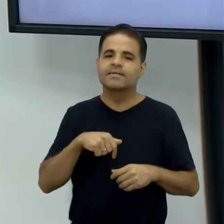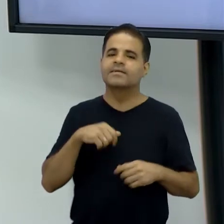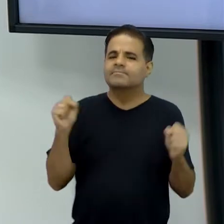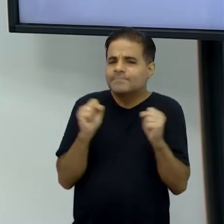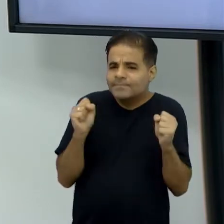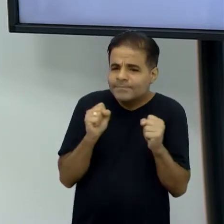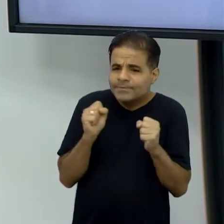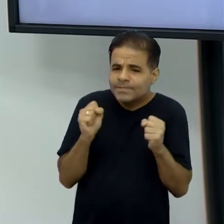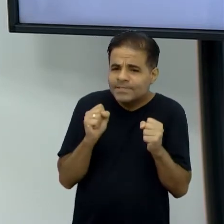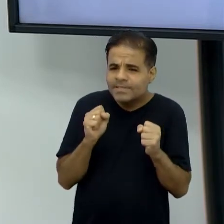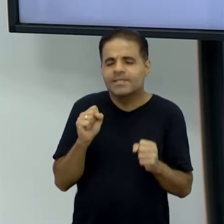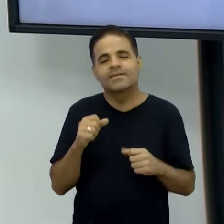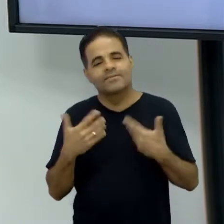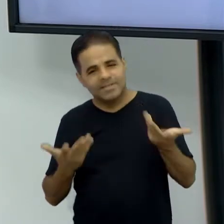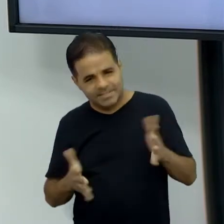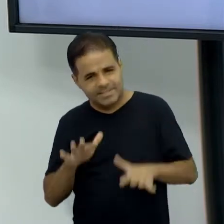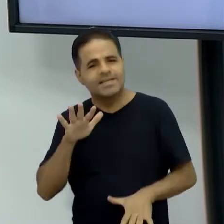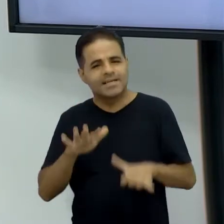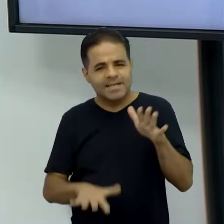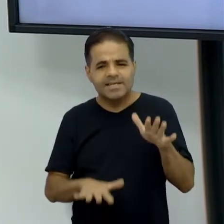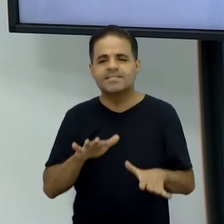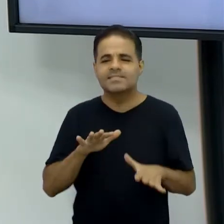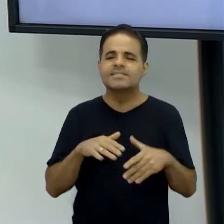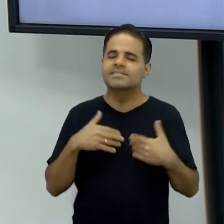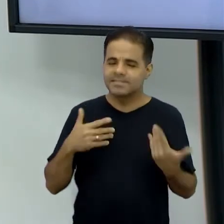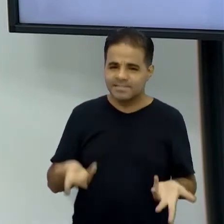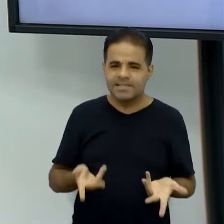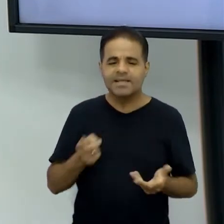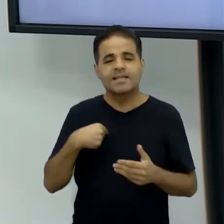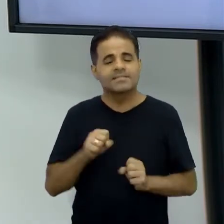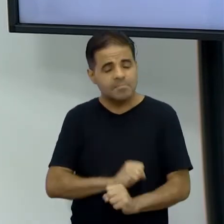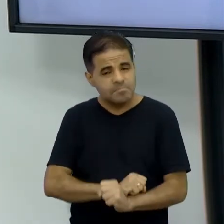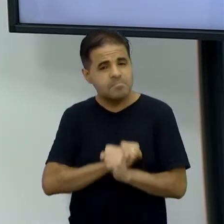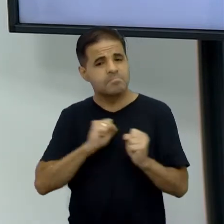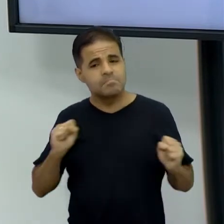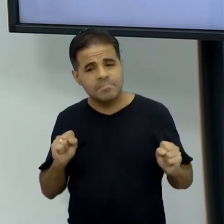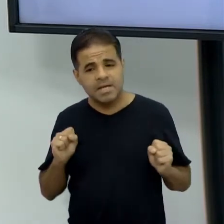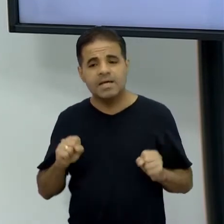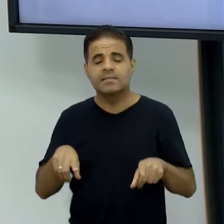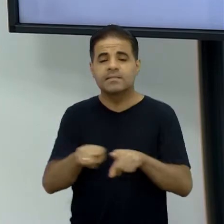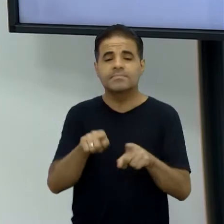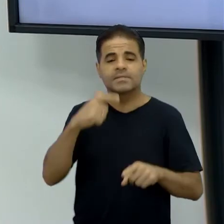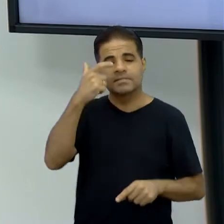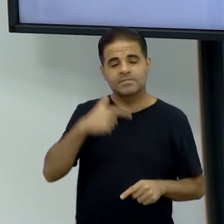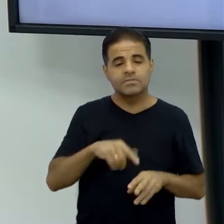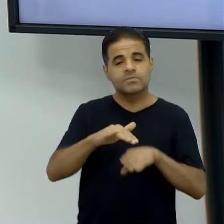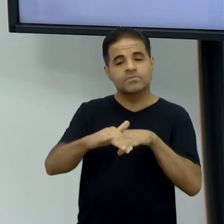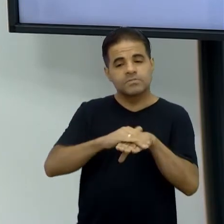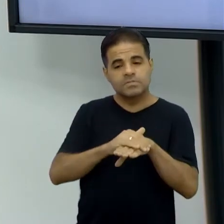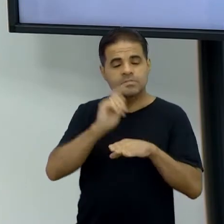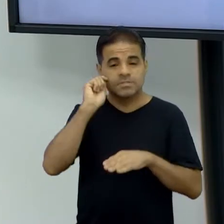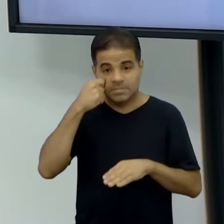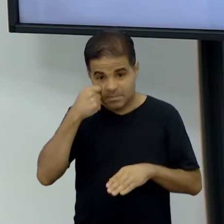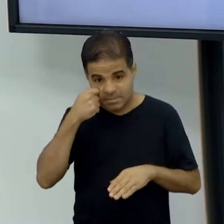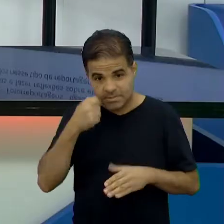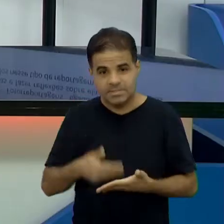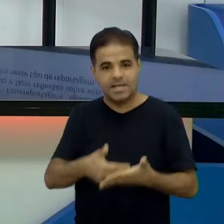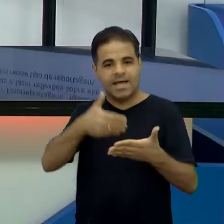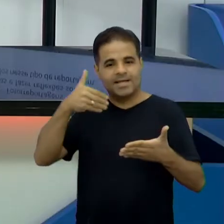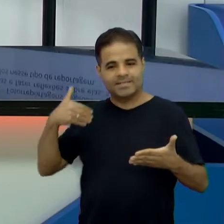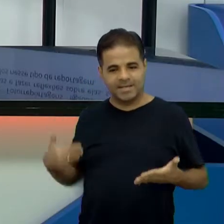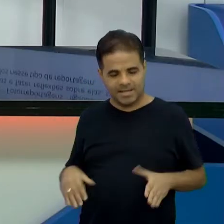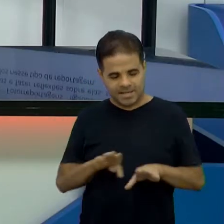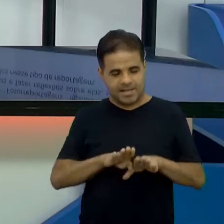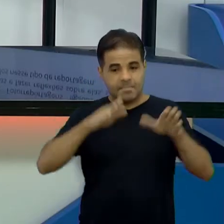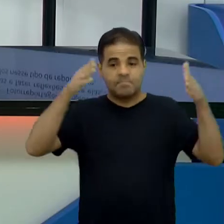um friozinho aí considerável nessa manhã. E também eu estou de tênis preto atrás de